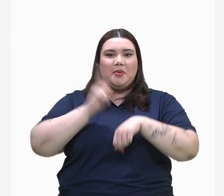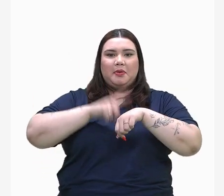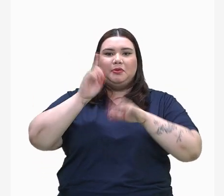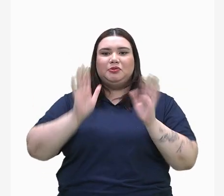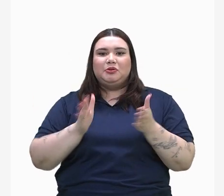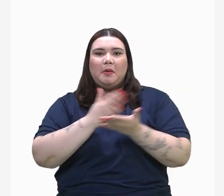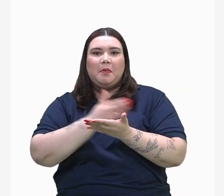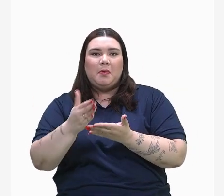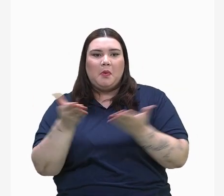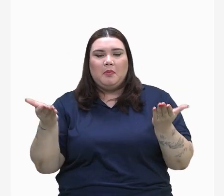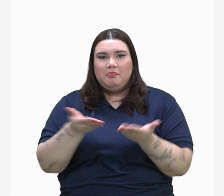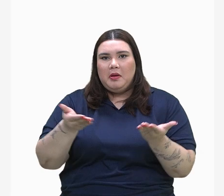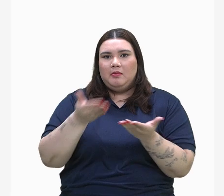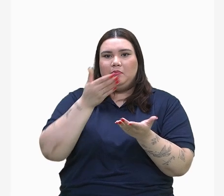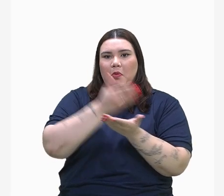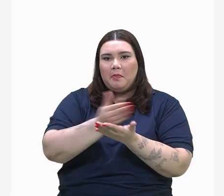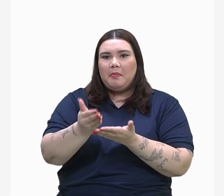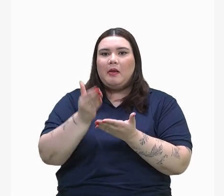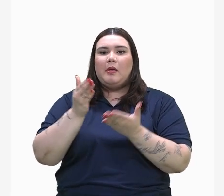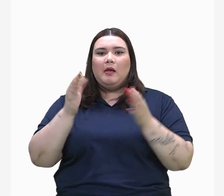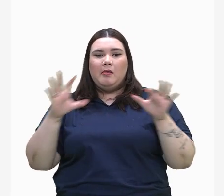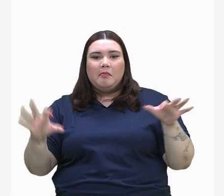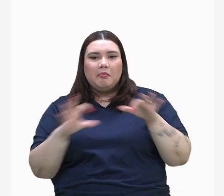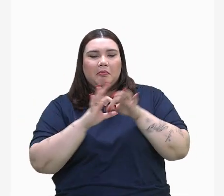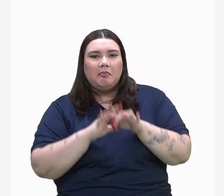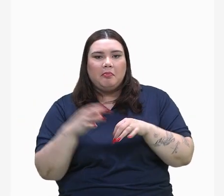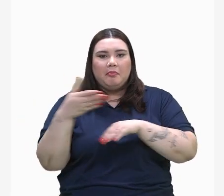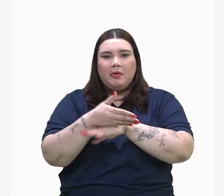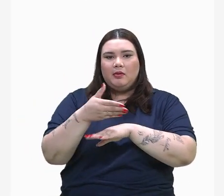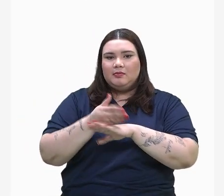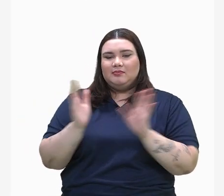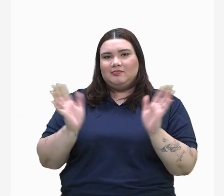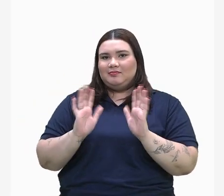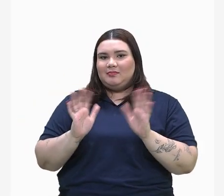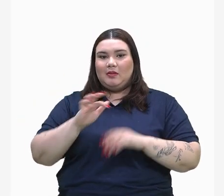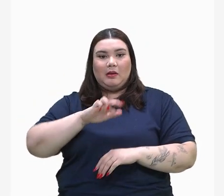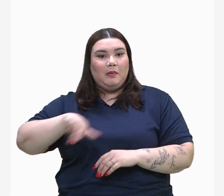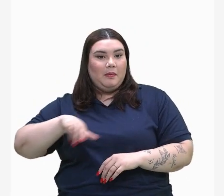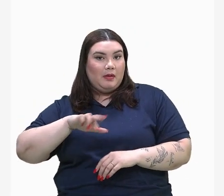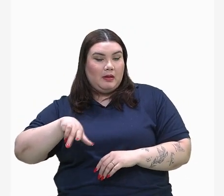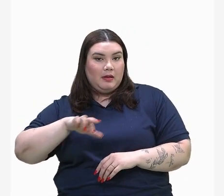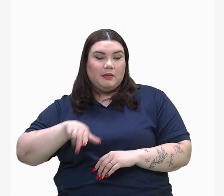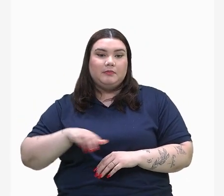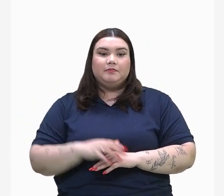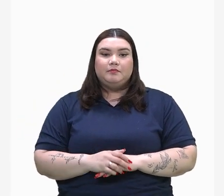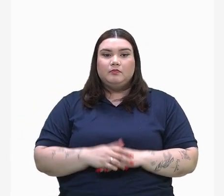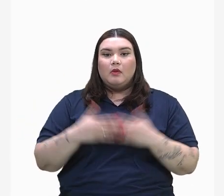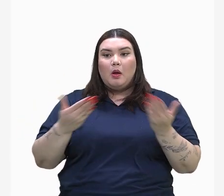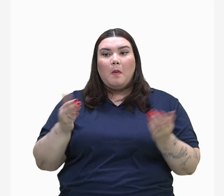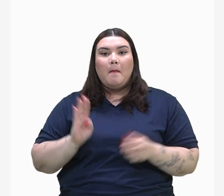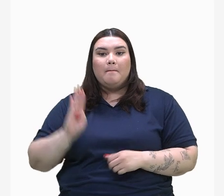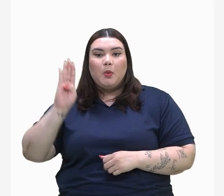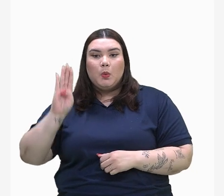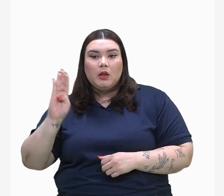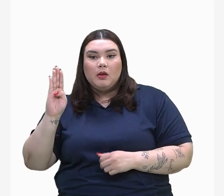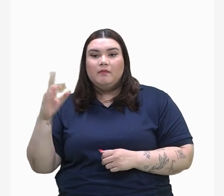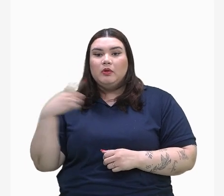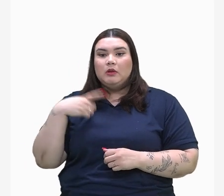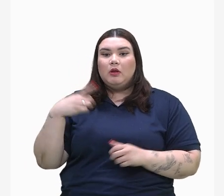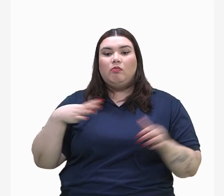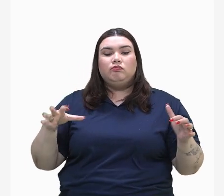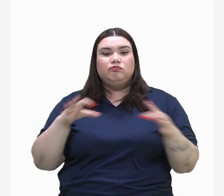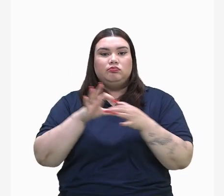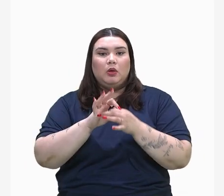pode começar hoje a ter ali a sua participação. Não, tá? É o caso da Bolívia. A Bolívia está